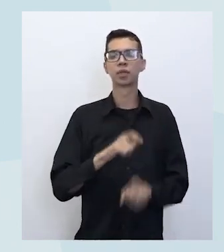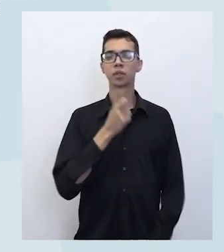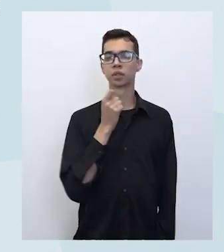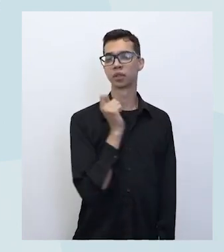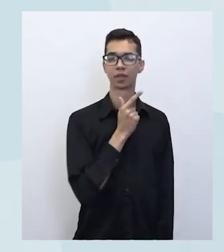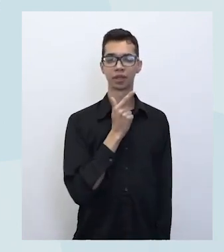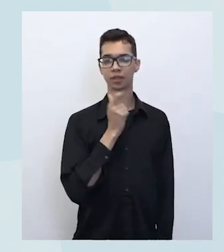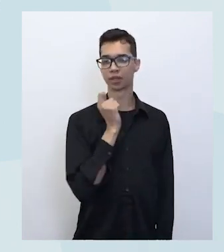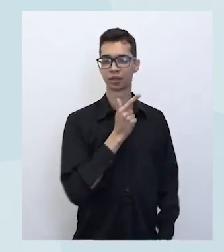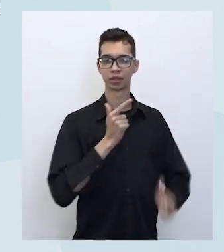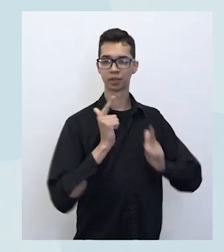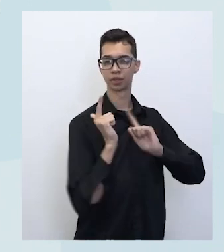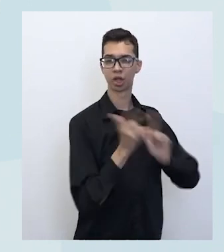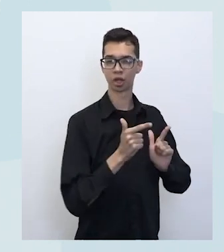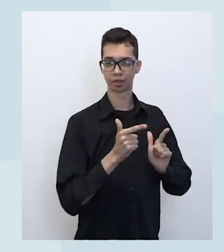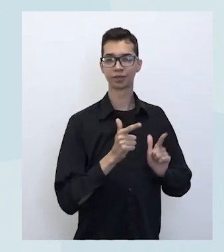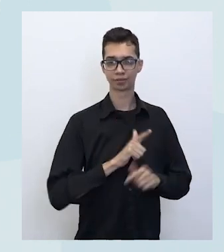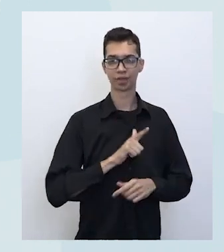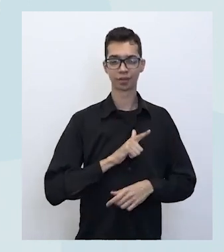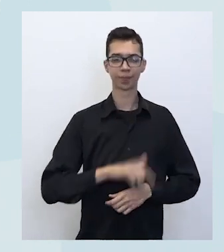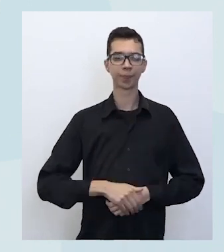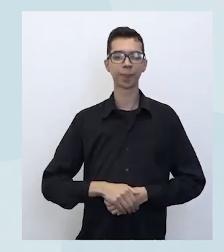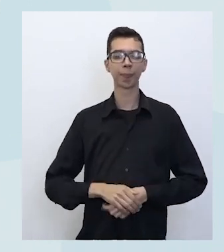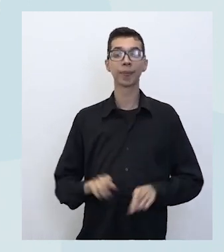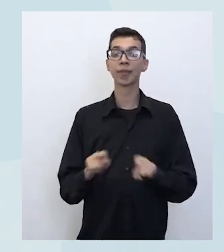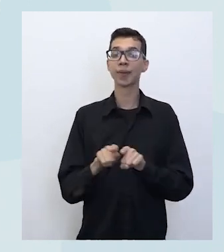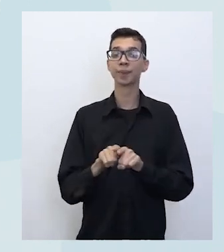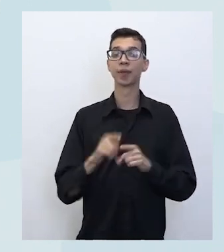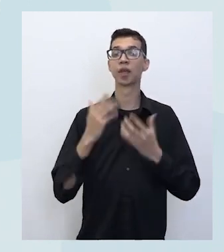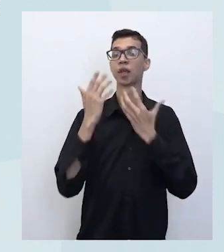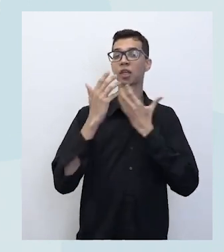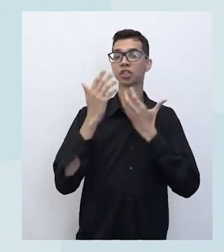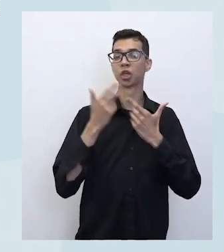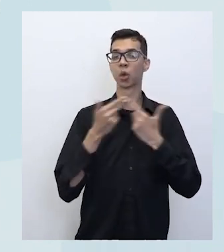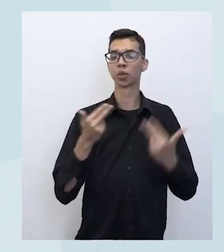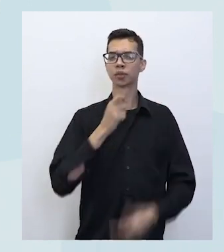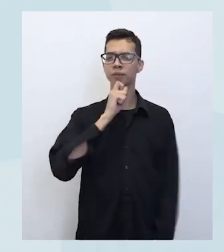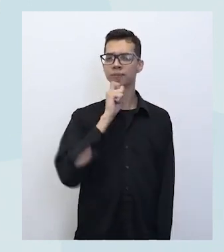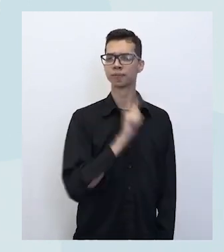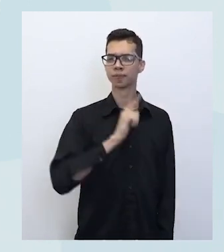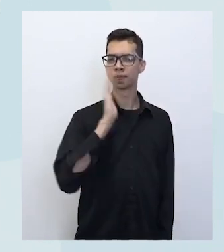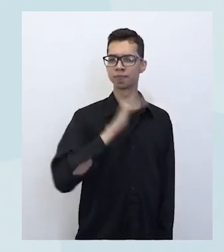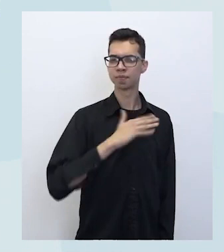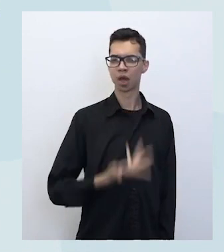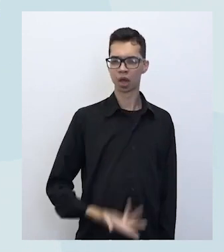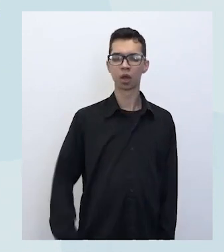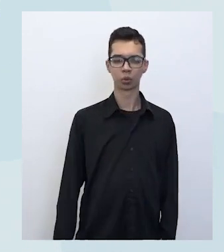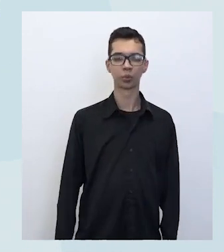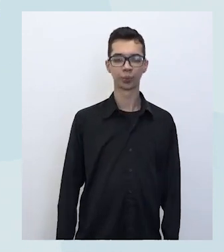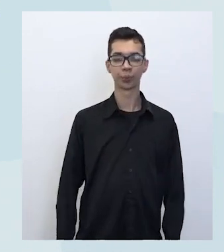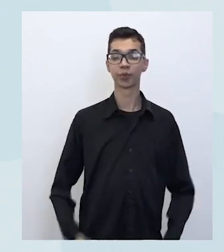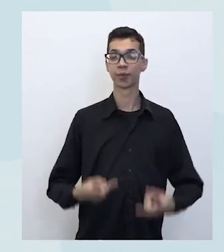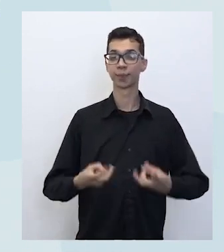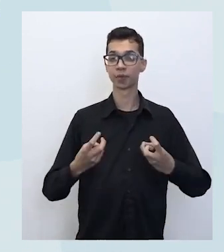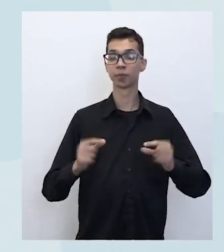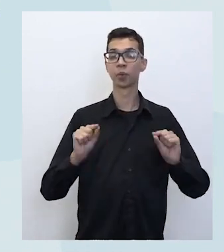ironia. E também as cantigas de maldizer. Uma crítica indireta, uma crítica direta.